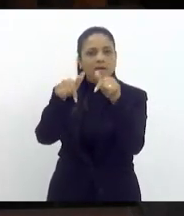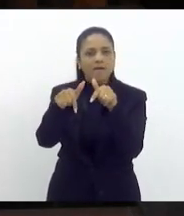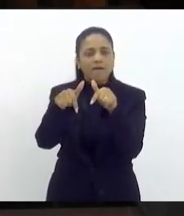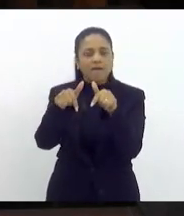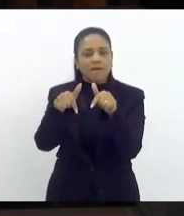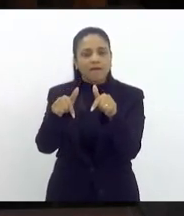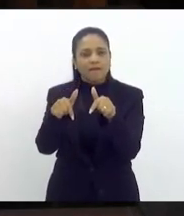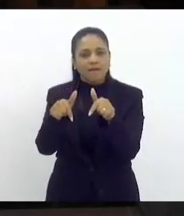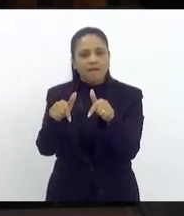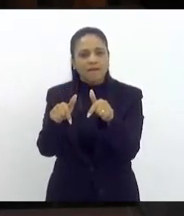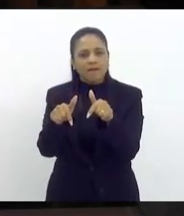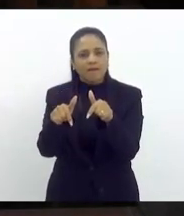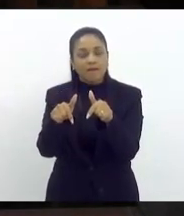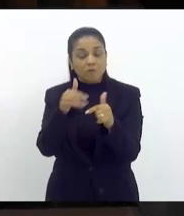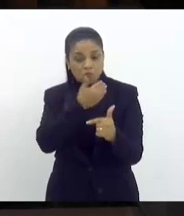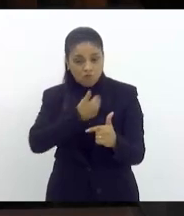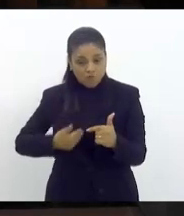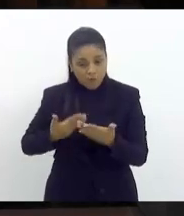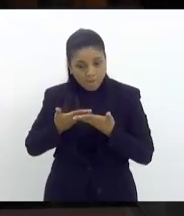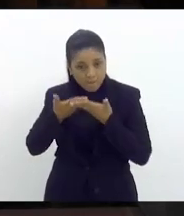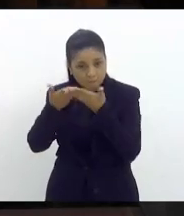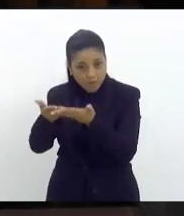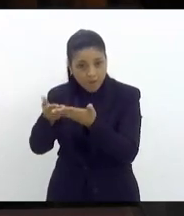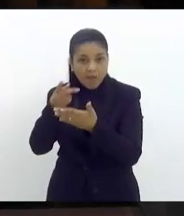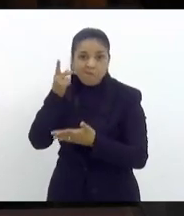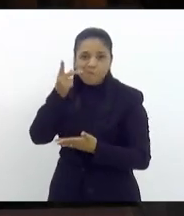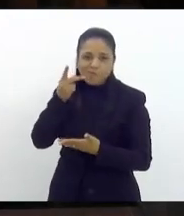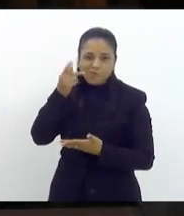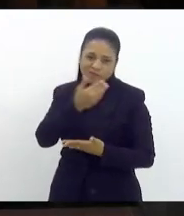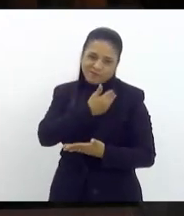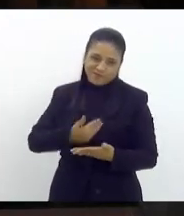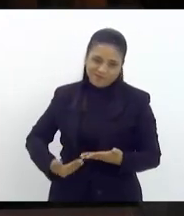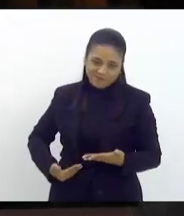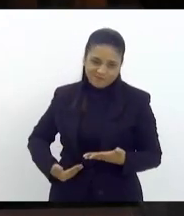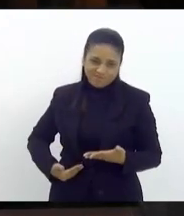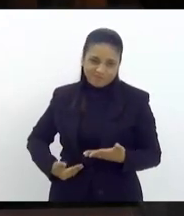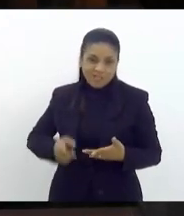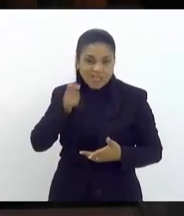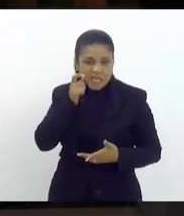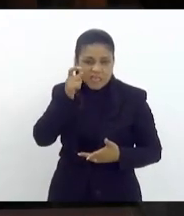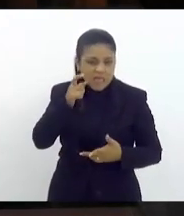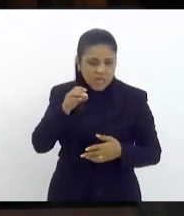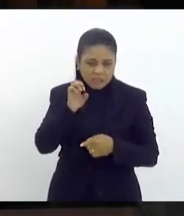levar para o governo políticas que sejam do interesse de todo o estado